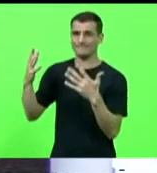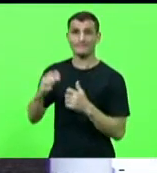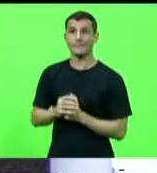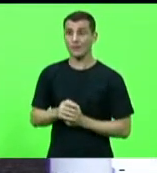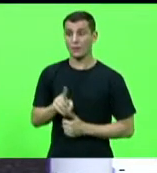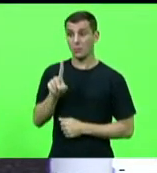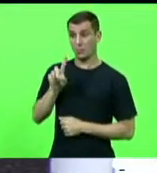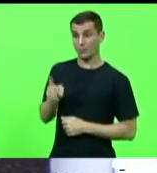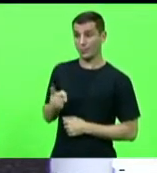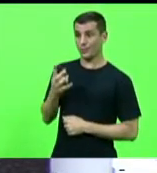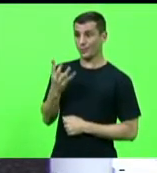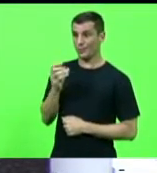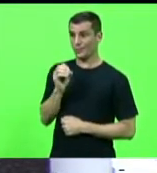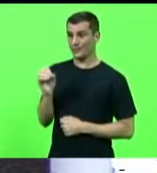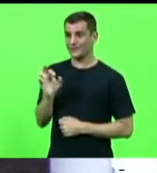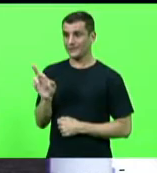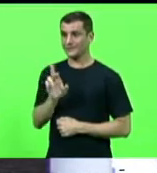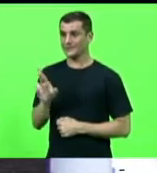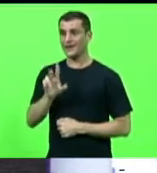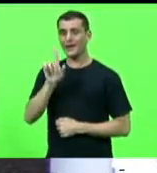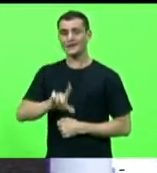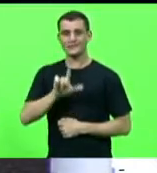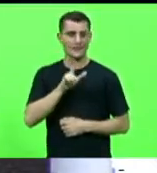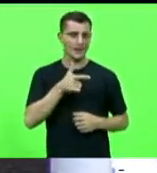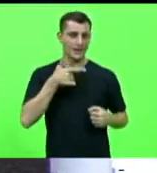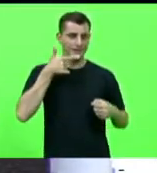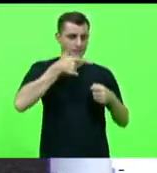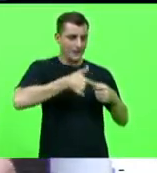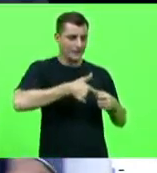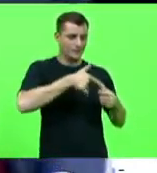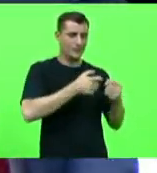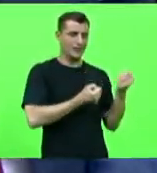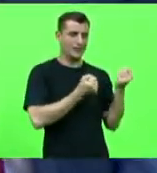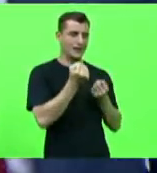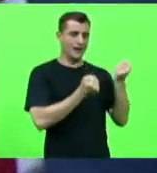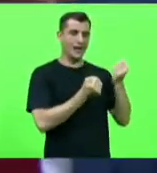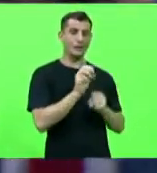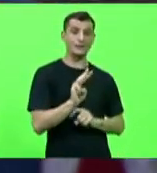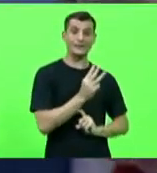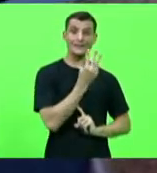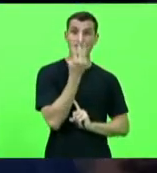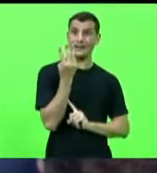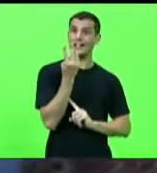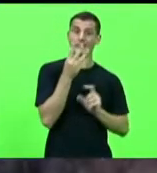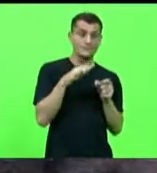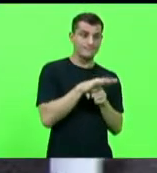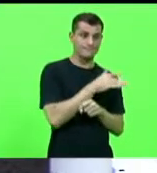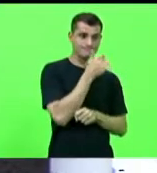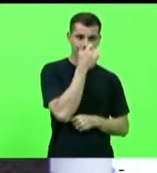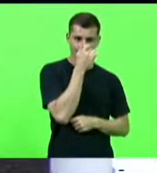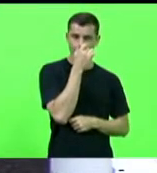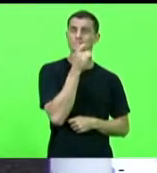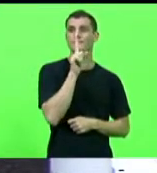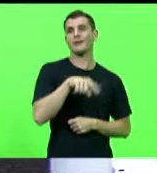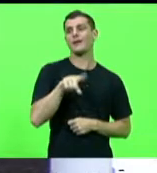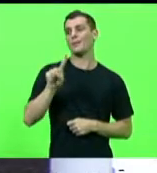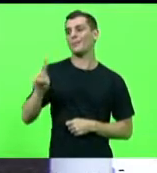R$ 1.400 hoje dá 3 tanques de combustível para encher um carro. 3 tanques de combustível é